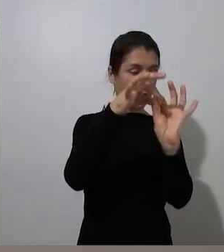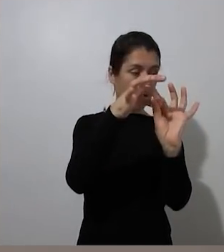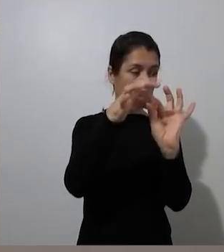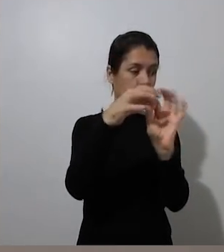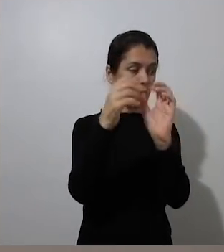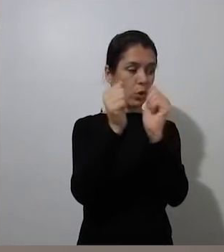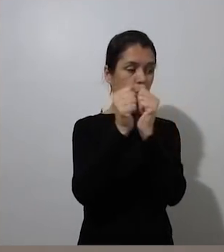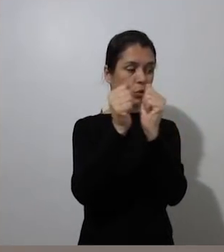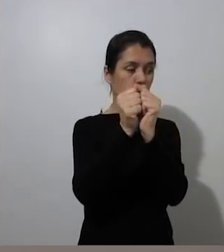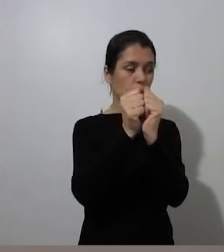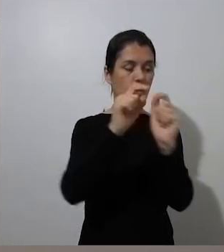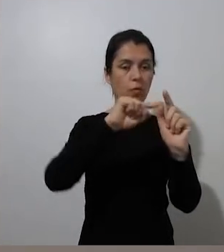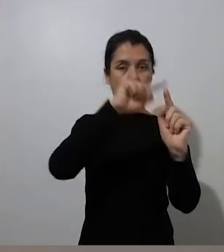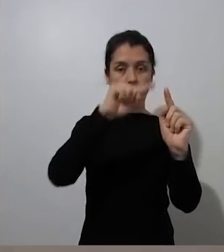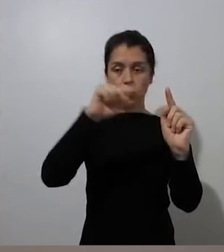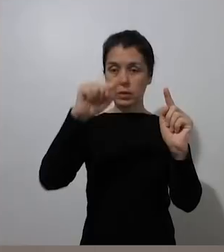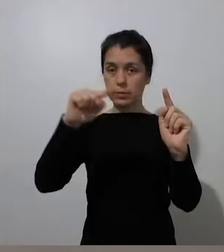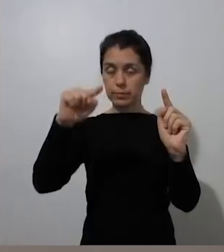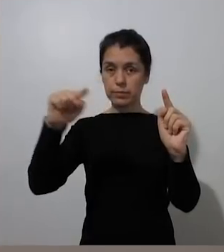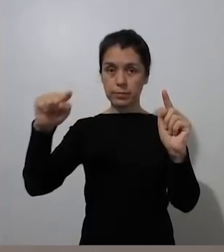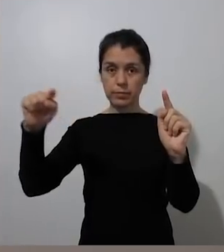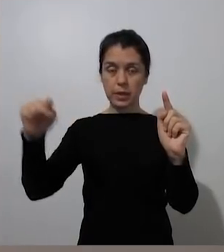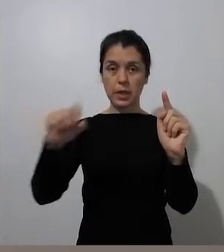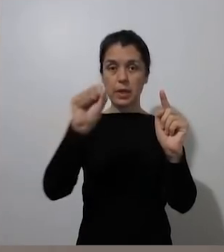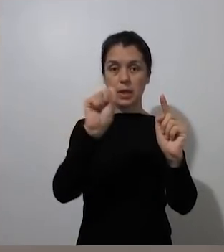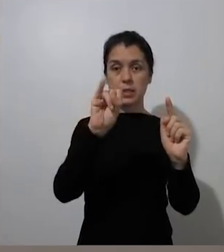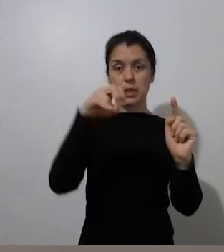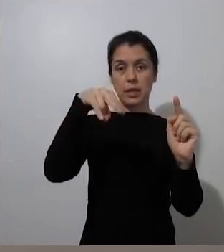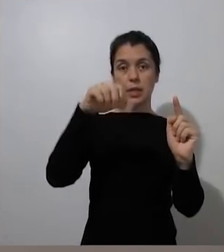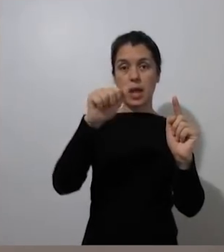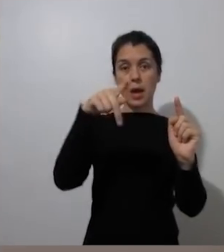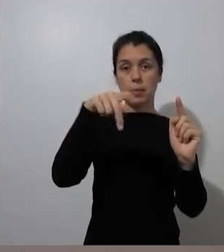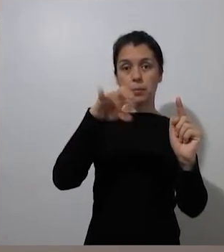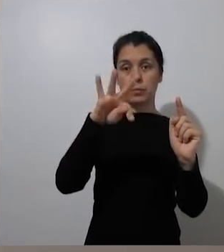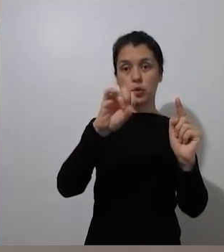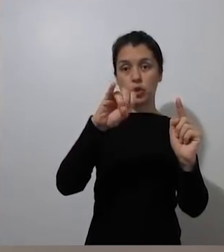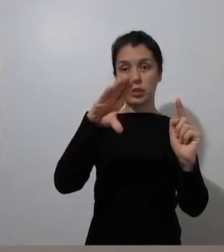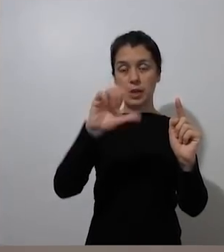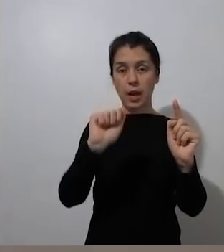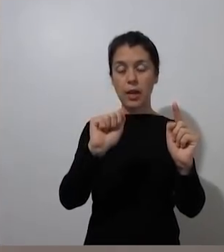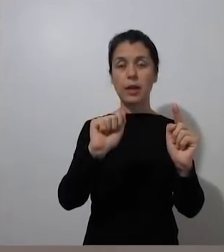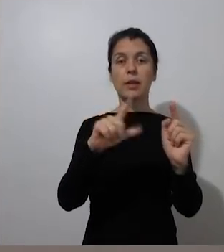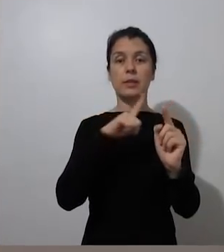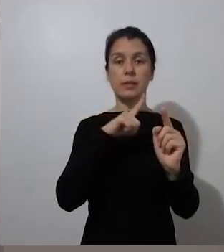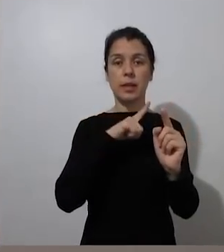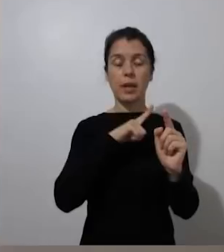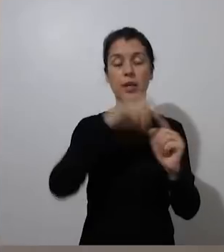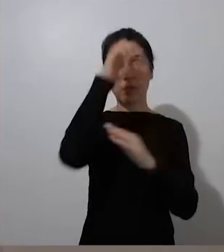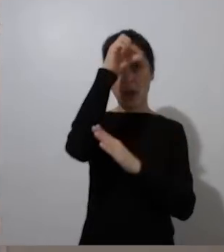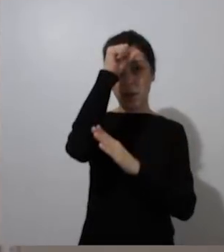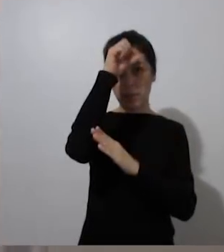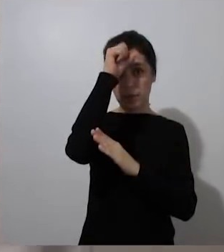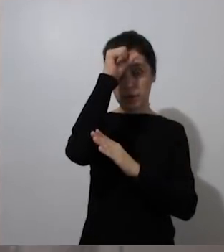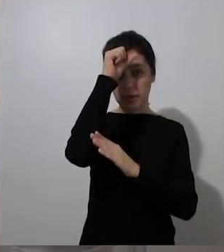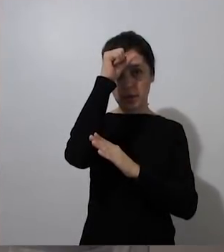gruda aqui no receptor, volta para a fenda sináptica, ele volta pelo transportador, né?